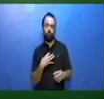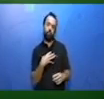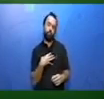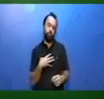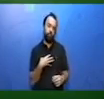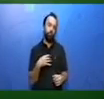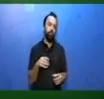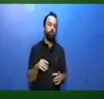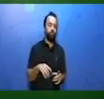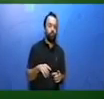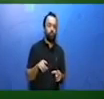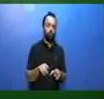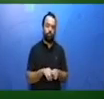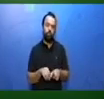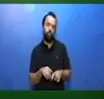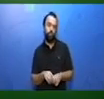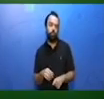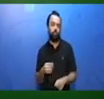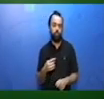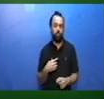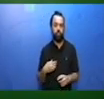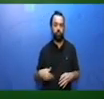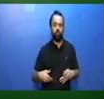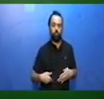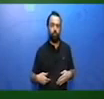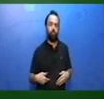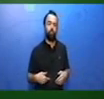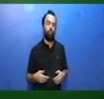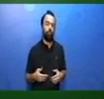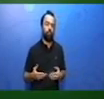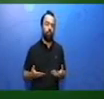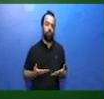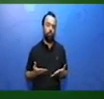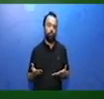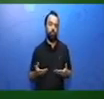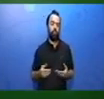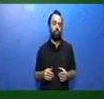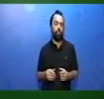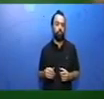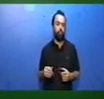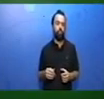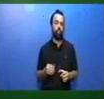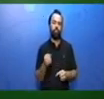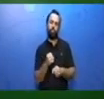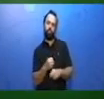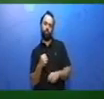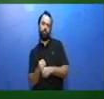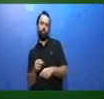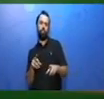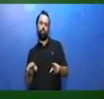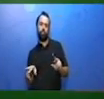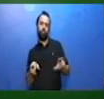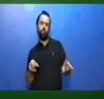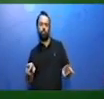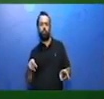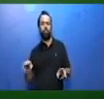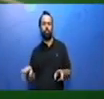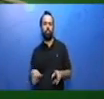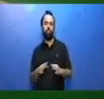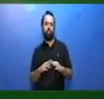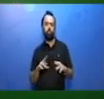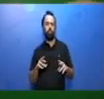uma atividade diferente da outra, um tipo de construção e aí adiante. Vamos junto com a